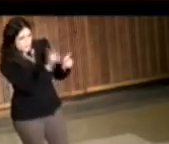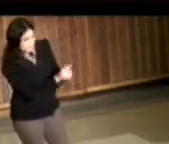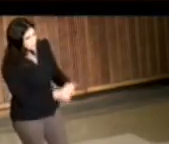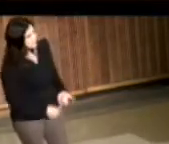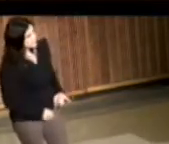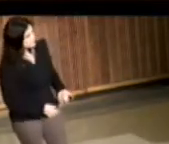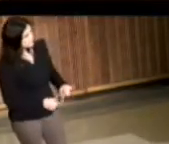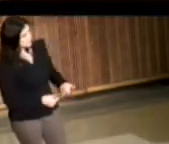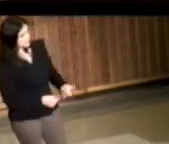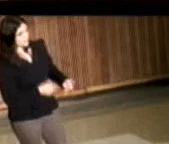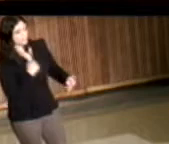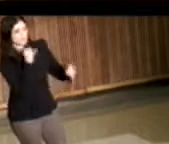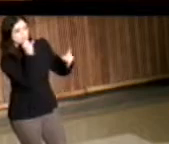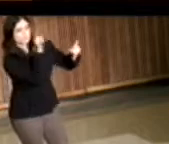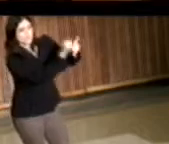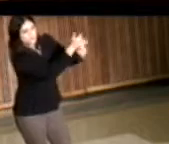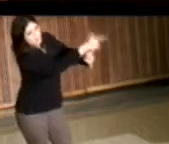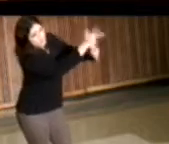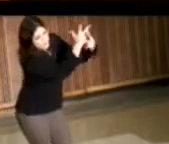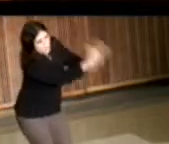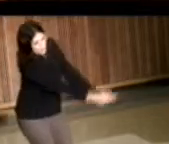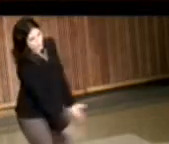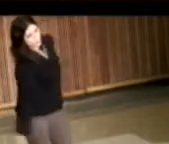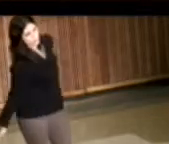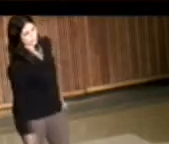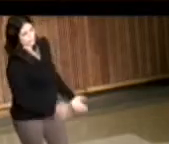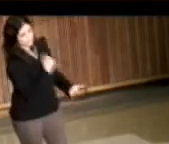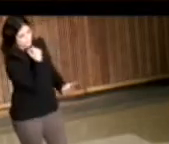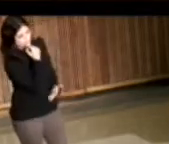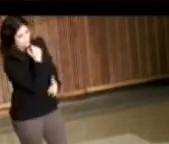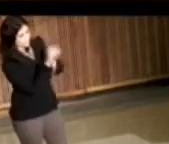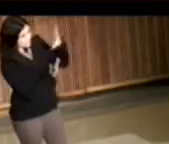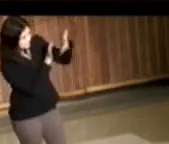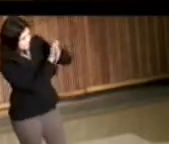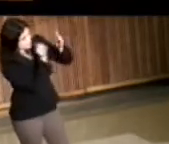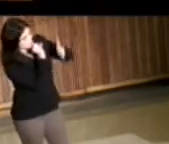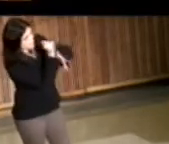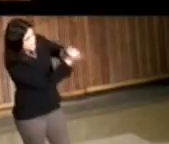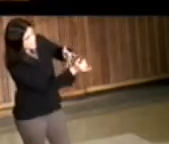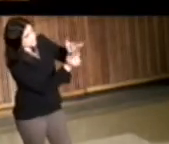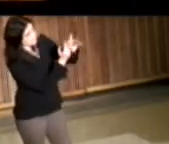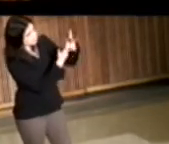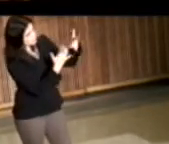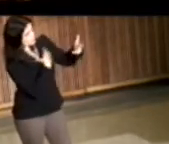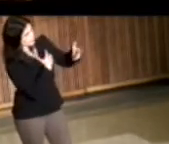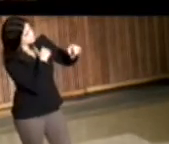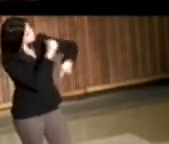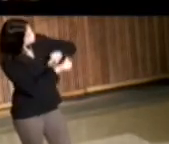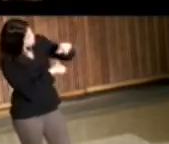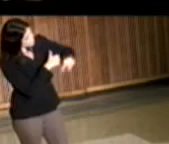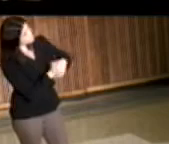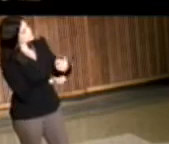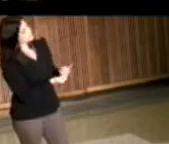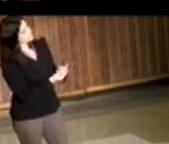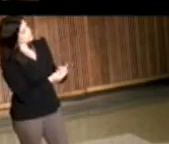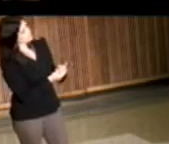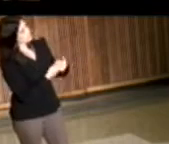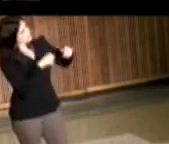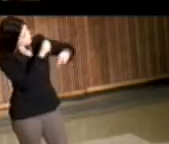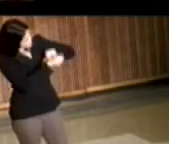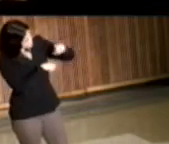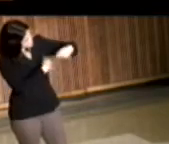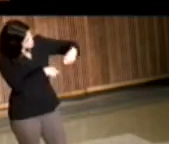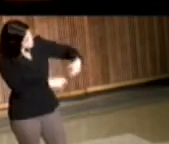deixa eu mudar os teus olhos, deixa eu mudar os teus lábios, deixa eu mudar as tuas mãos e inverter as prioridades da tua